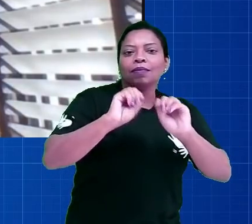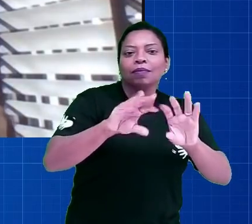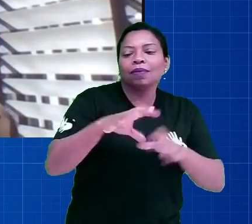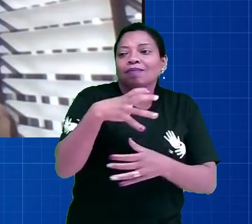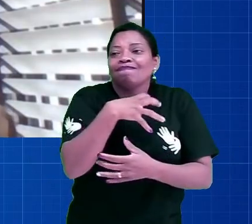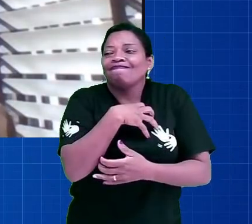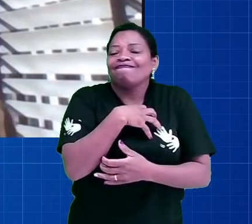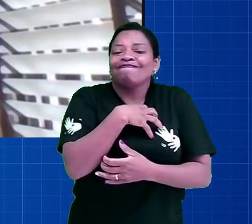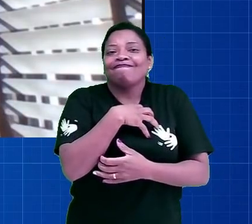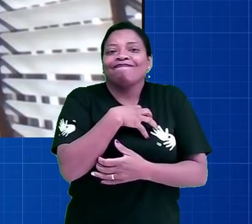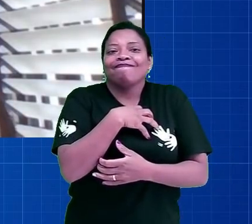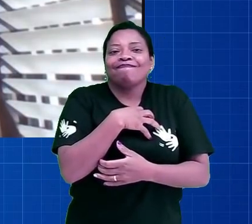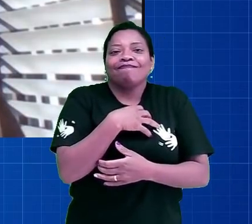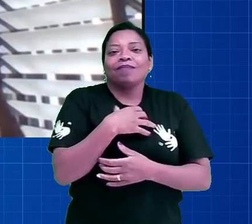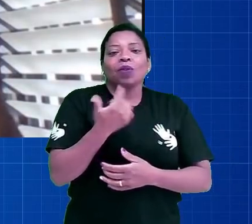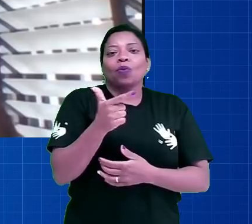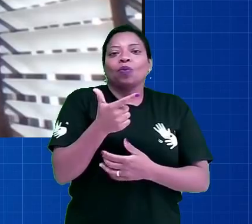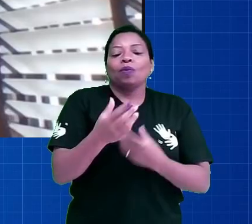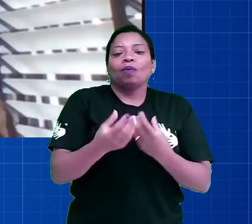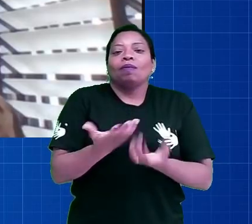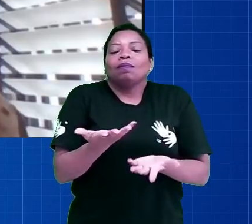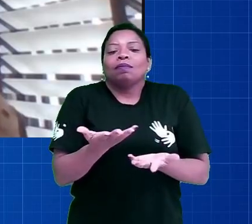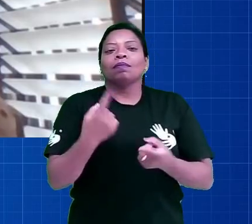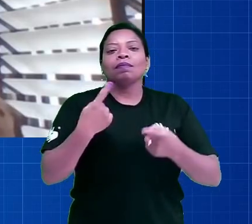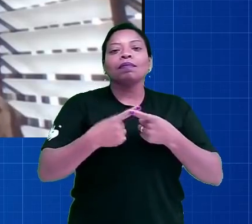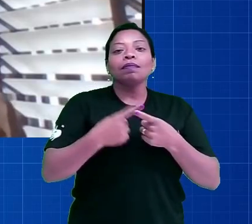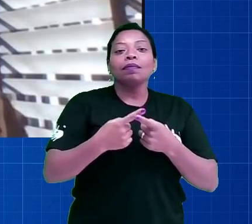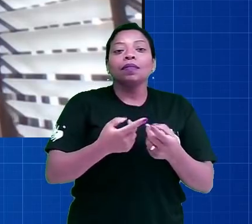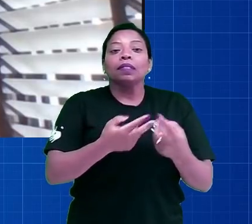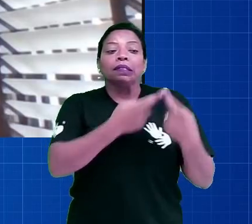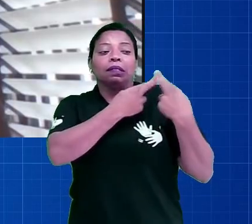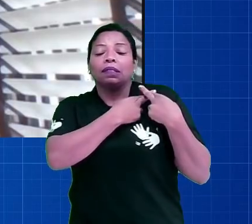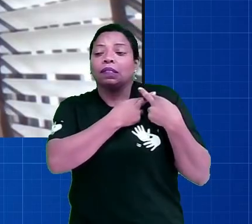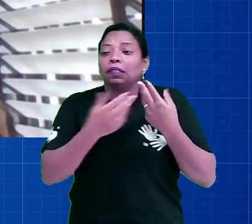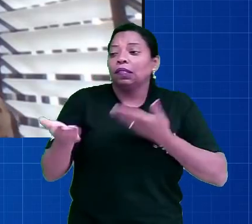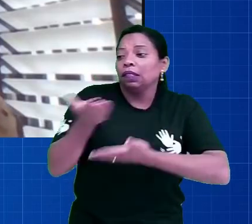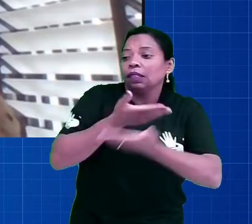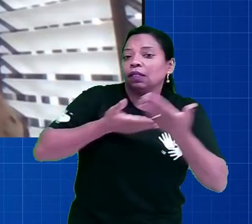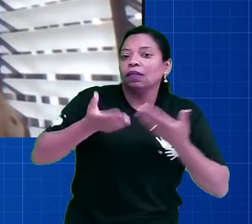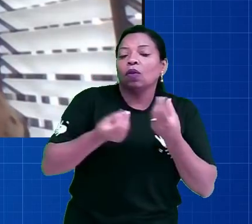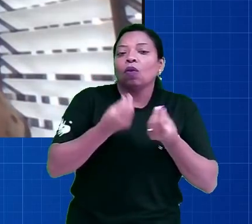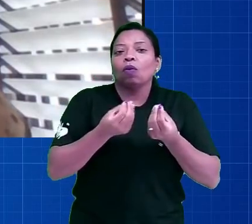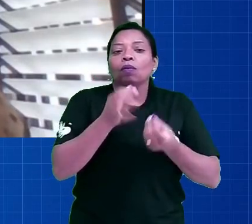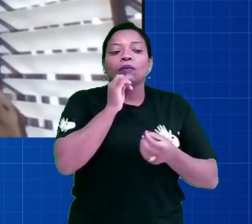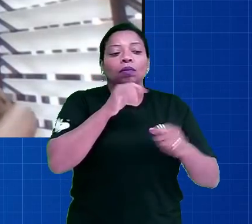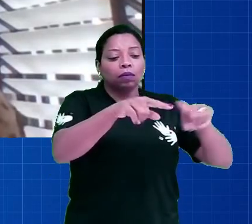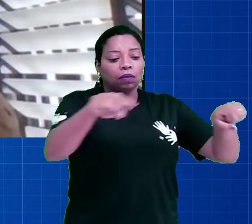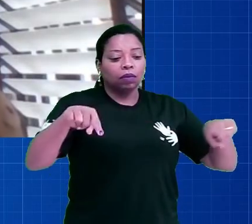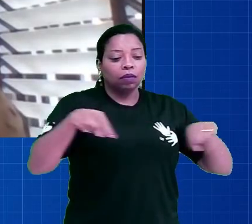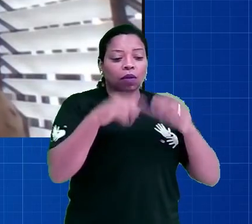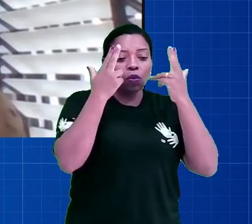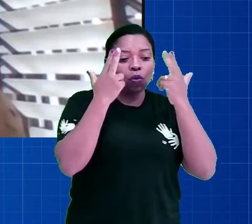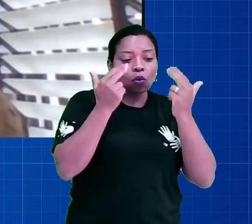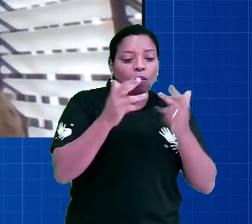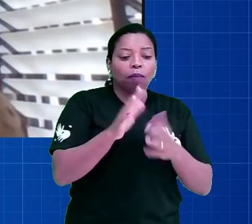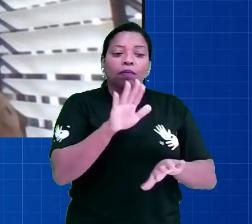conseguem compreender o processo. Elas não se sentem comprometidas, principalmente a professora que está lá